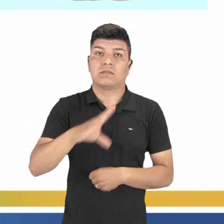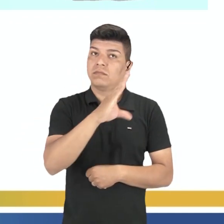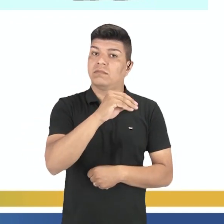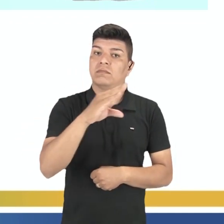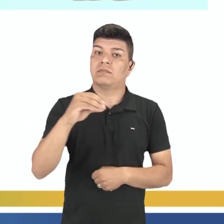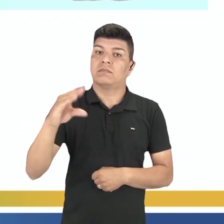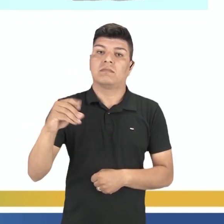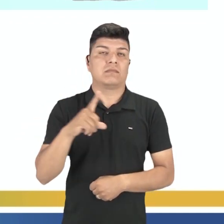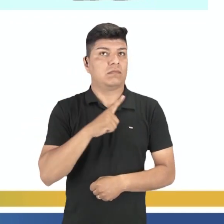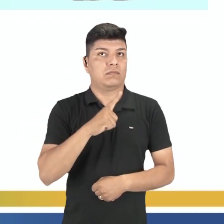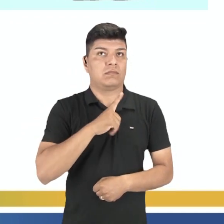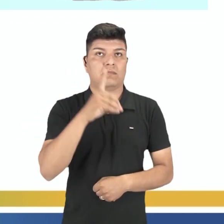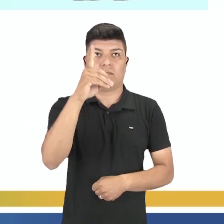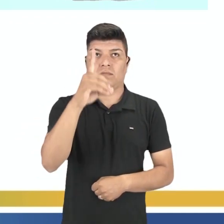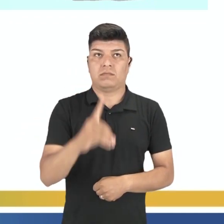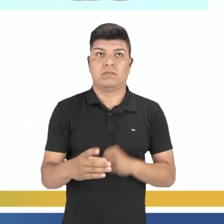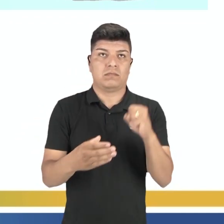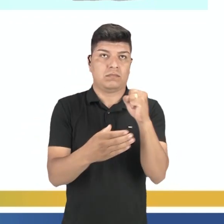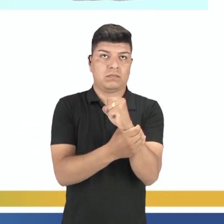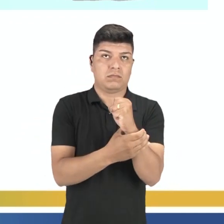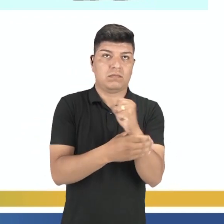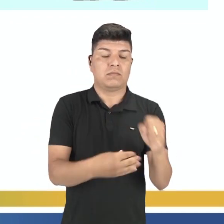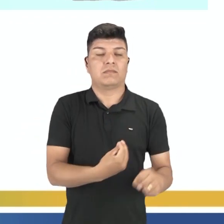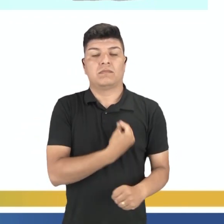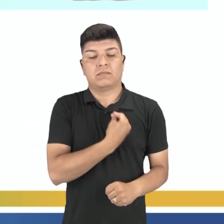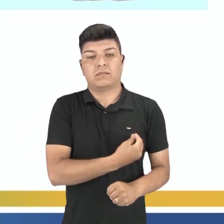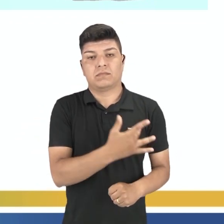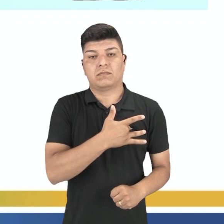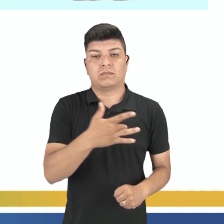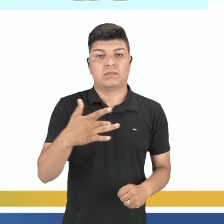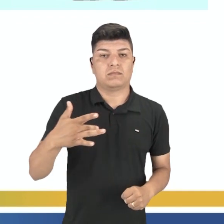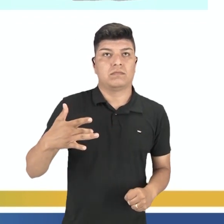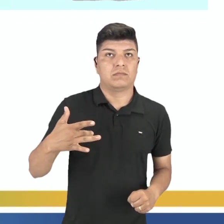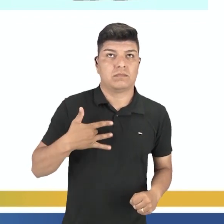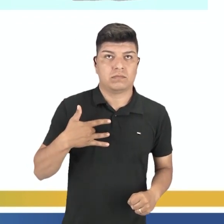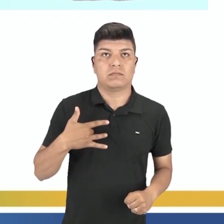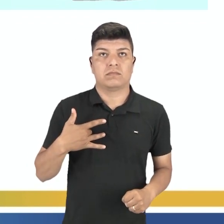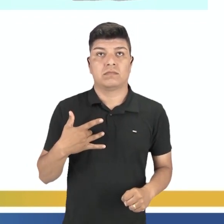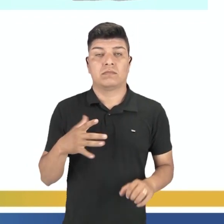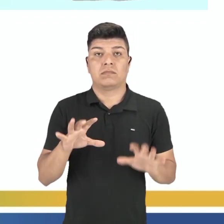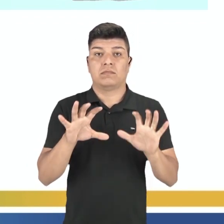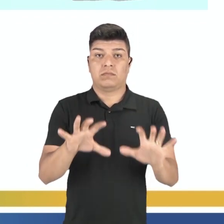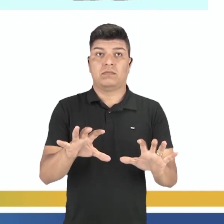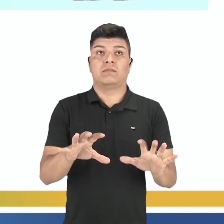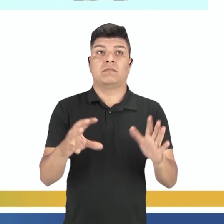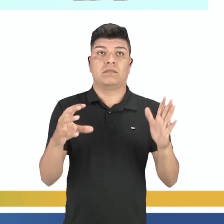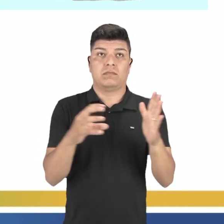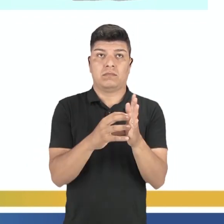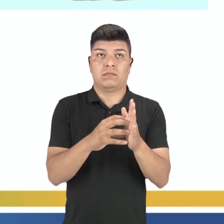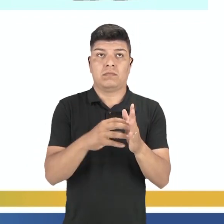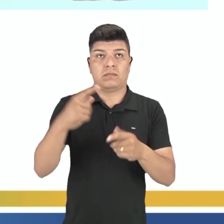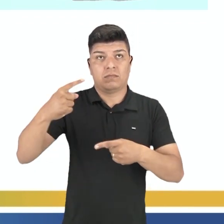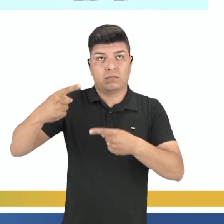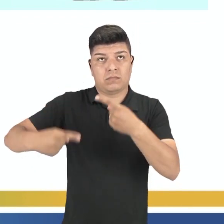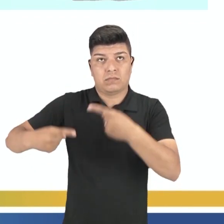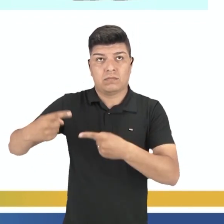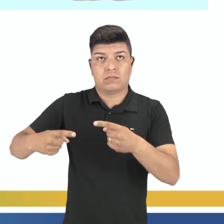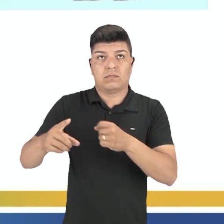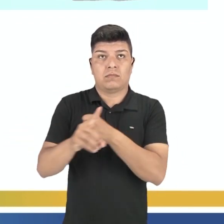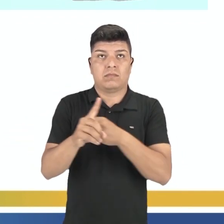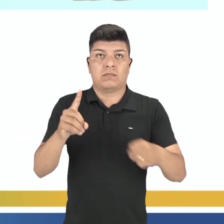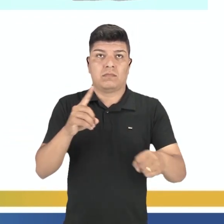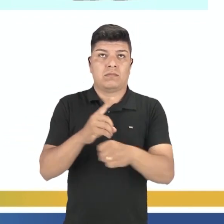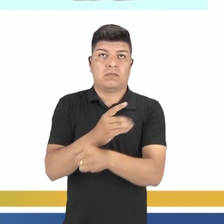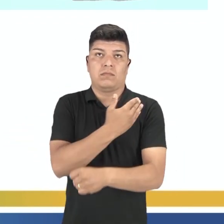adolescente têm direito à proteção, à vida, à saúde, mediante a efetivação de políticas sociais